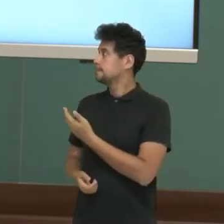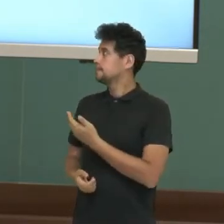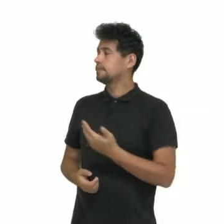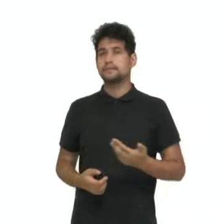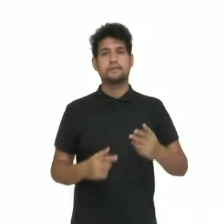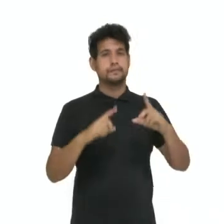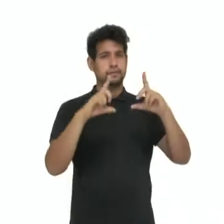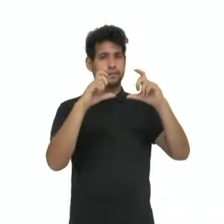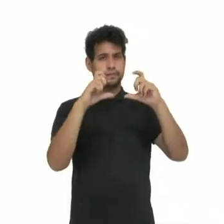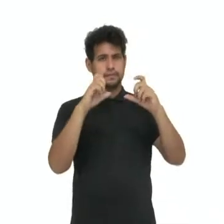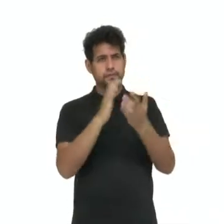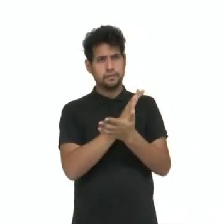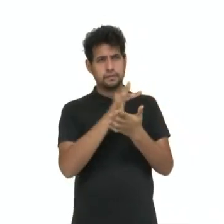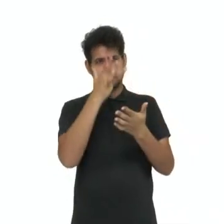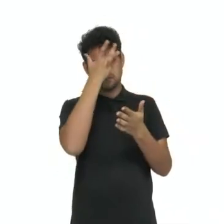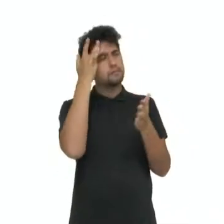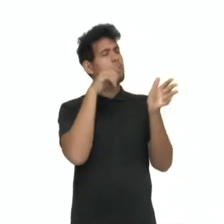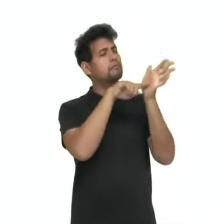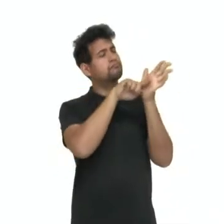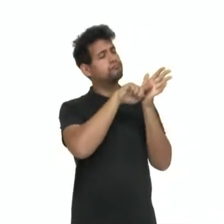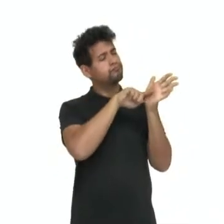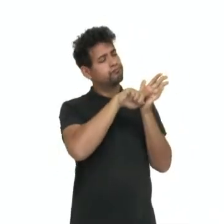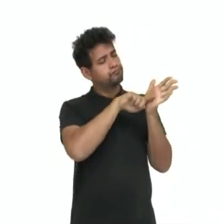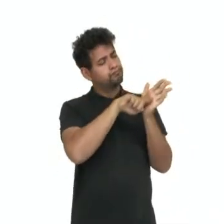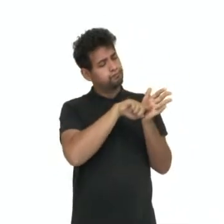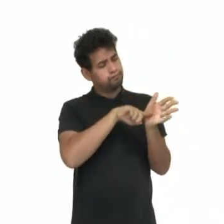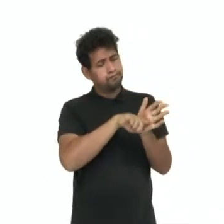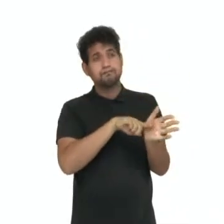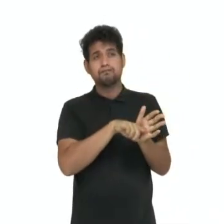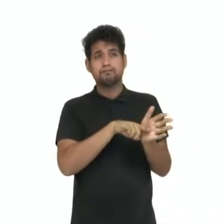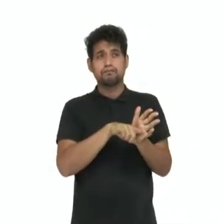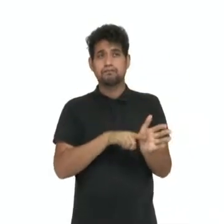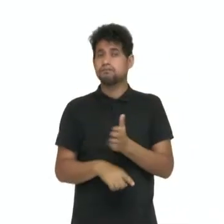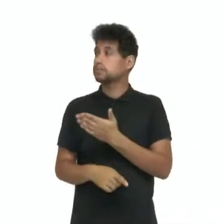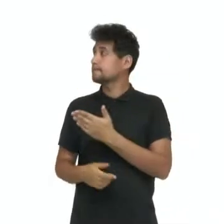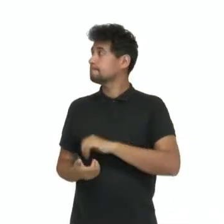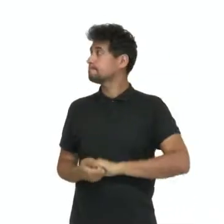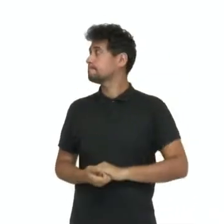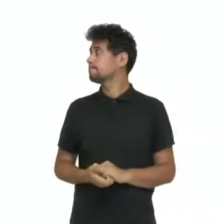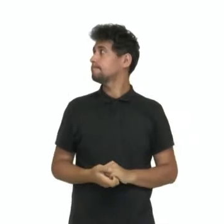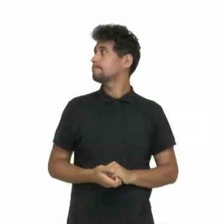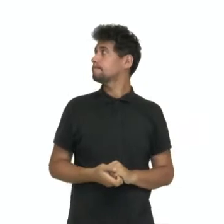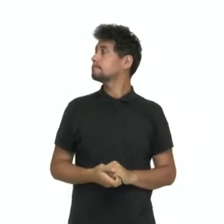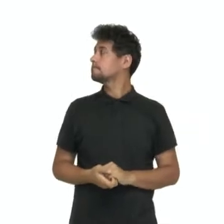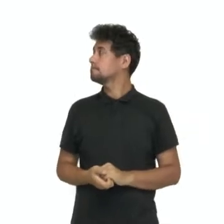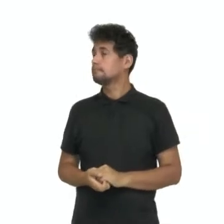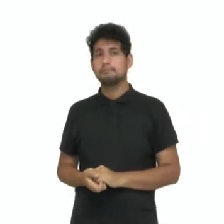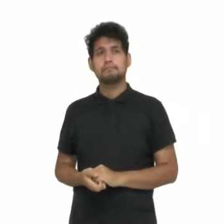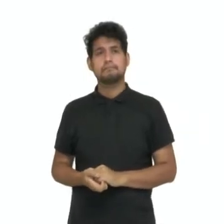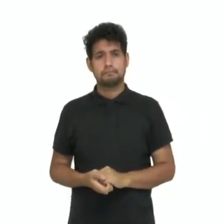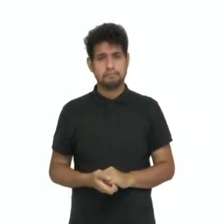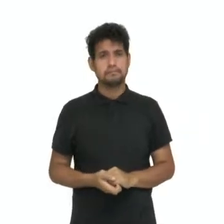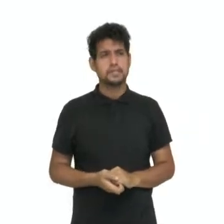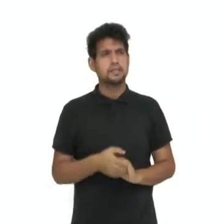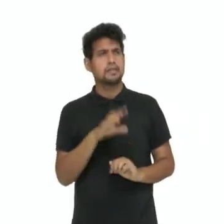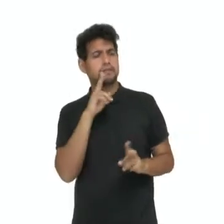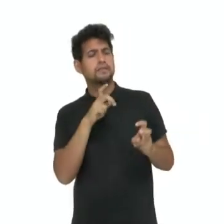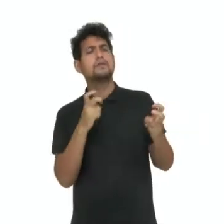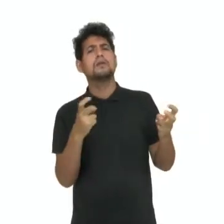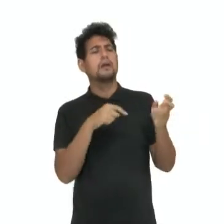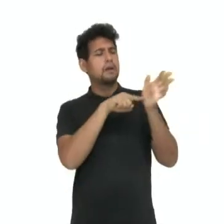de alguns pesquisadores aqui, fazendo pesquisas científicas, ok? Então, vocês já pensaram, então, o que as